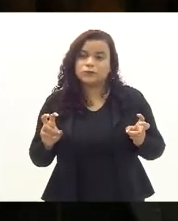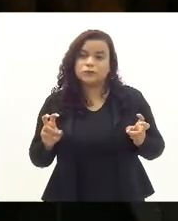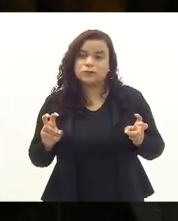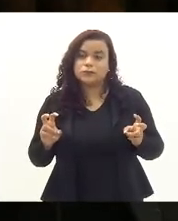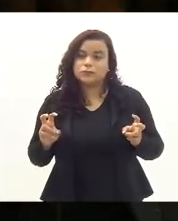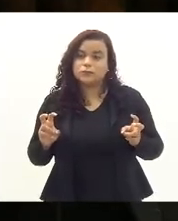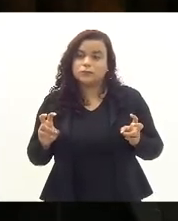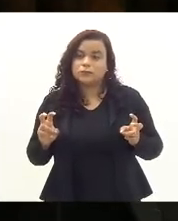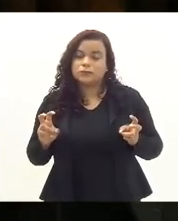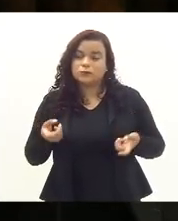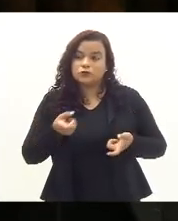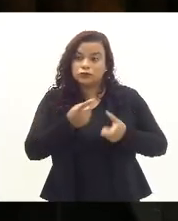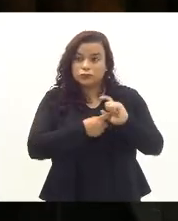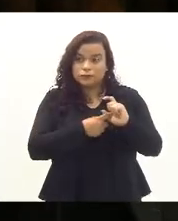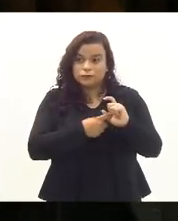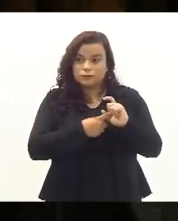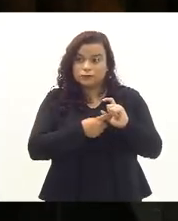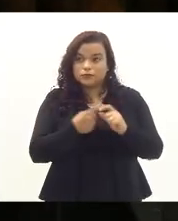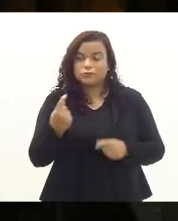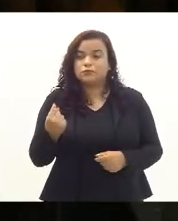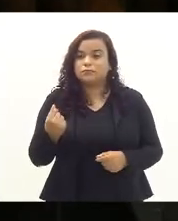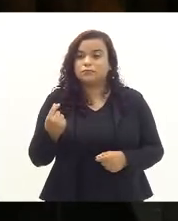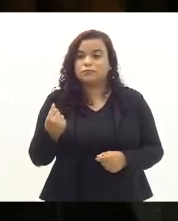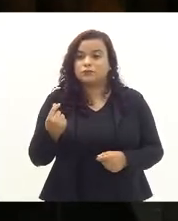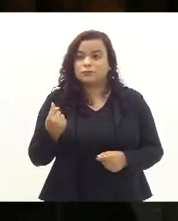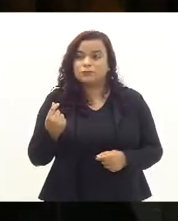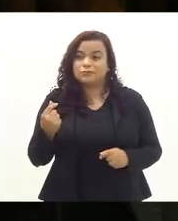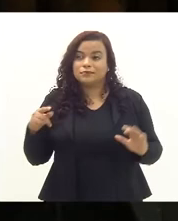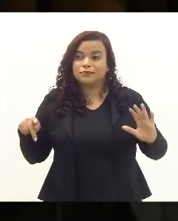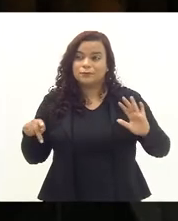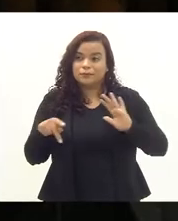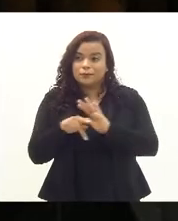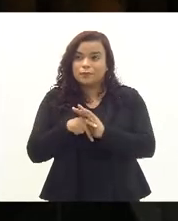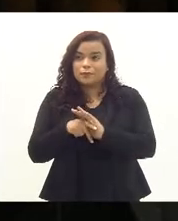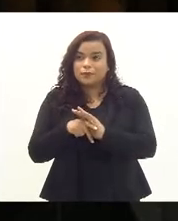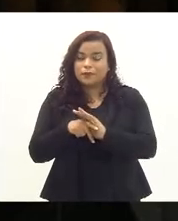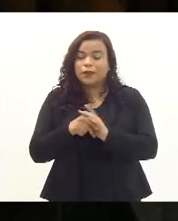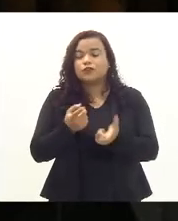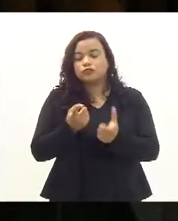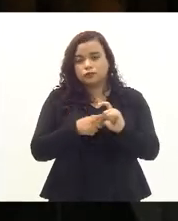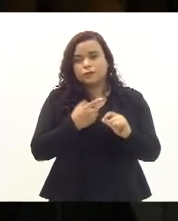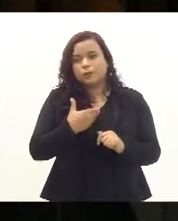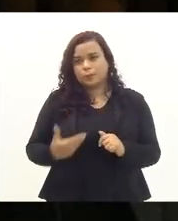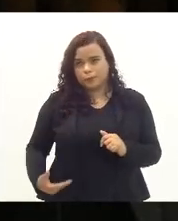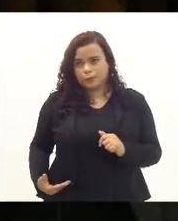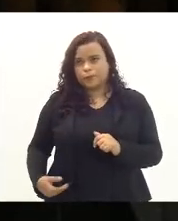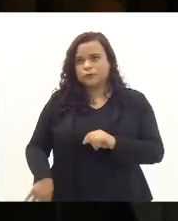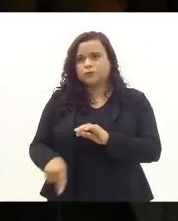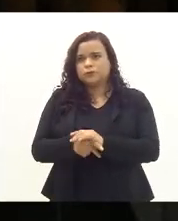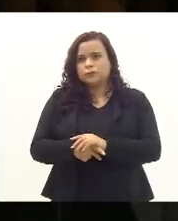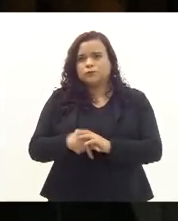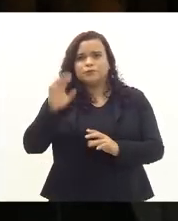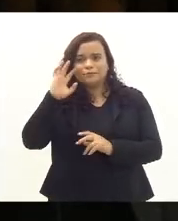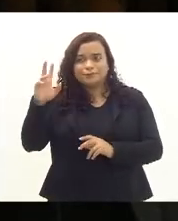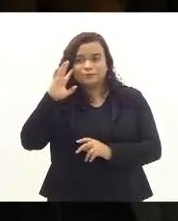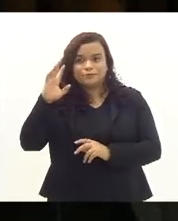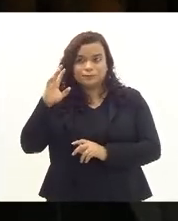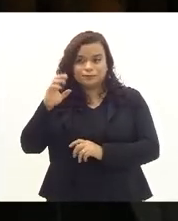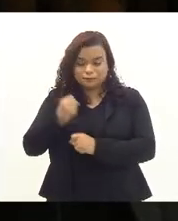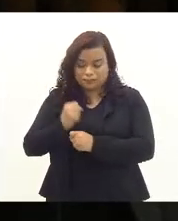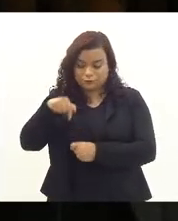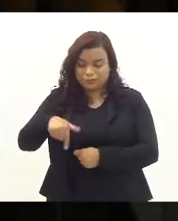a dívida é consolidada dívida pública consolidada previsto para